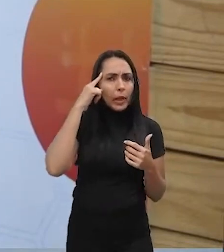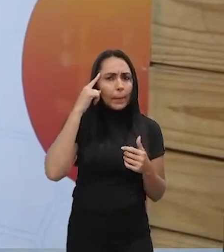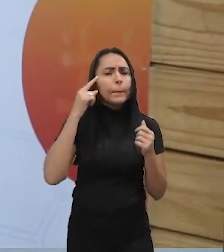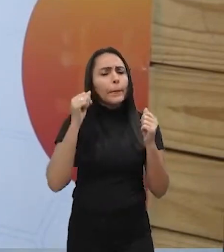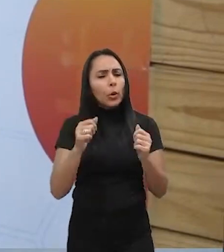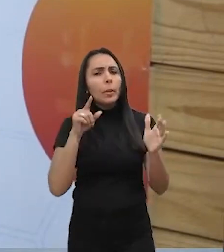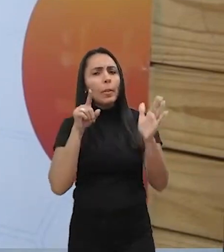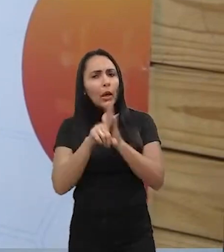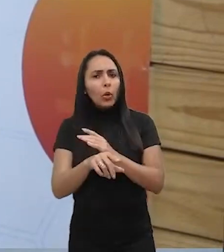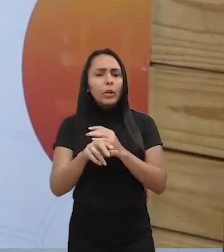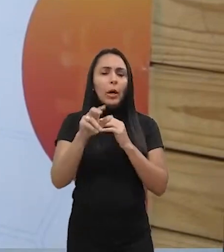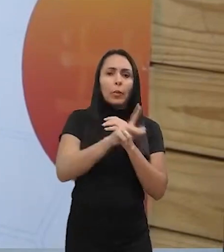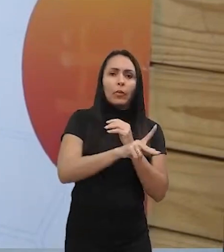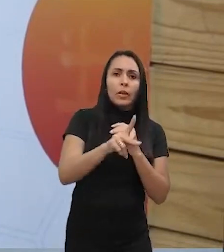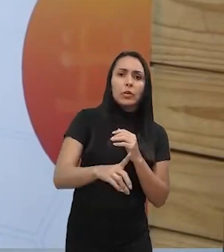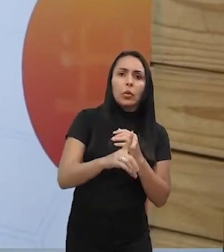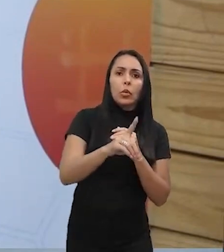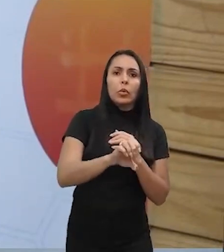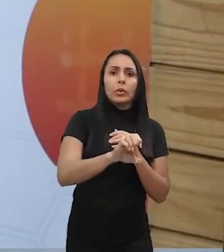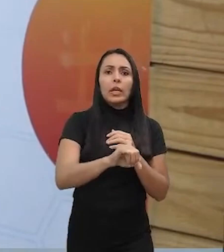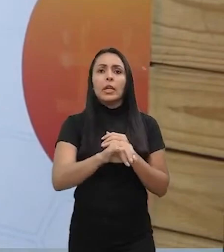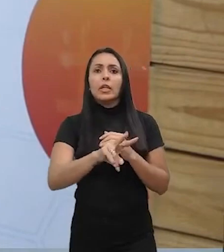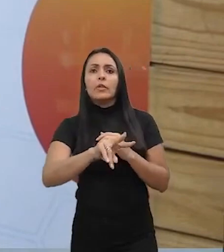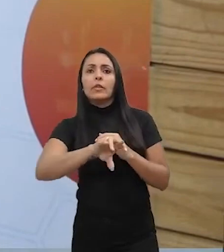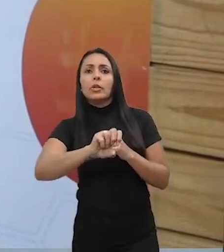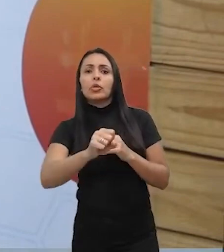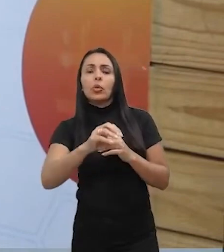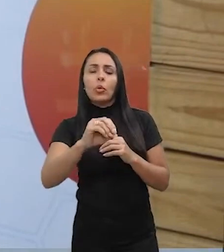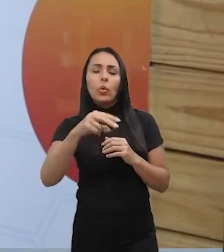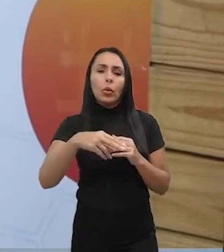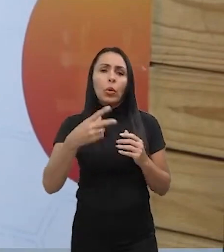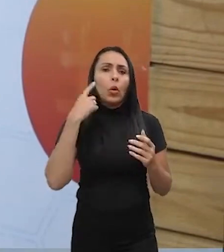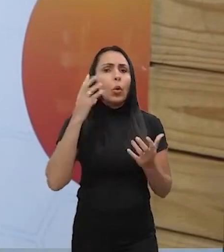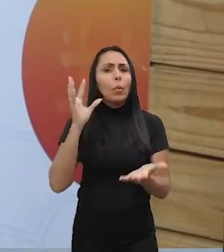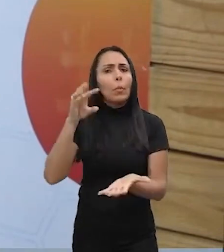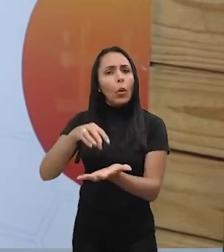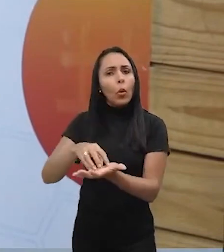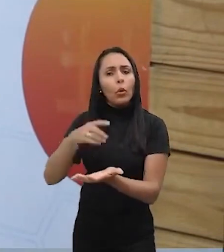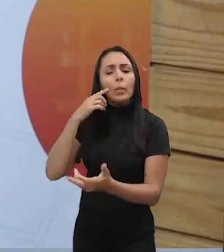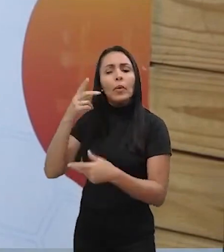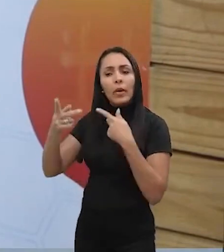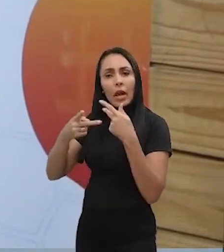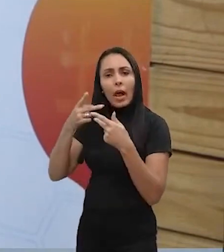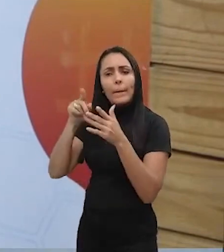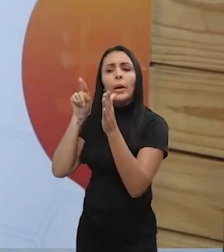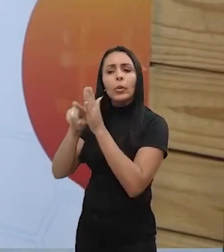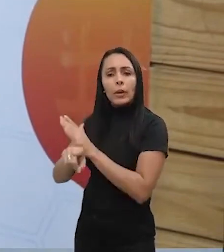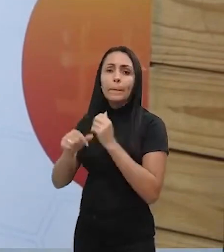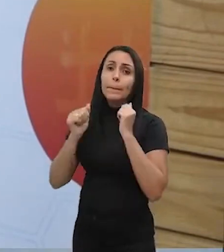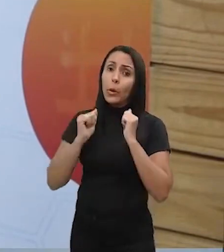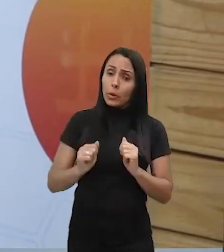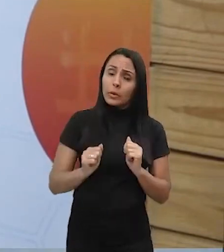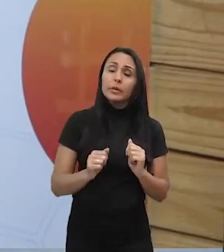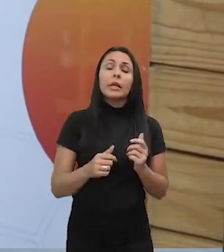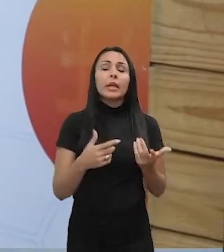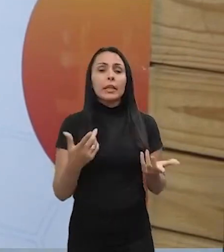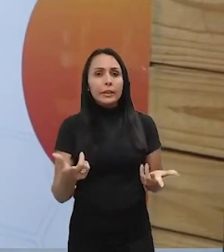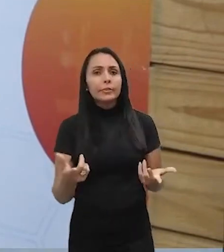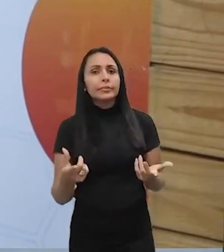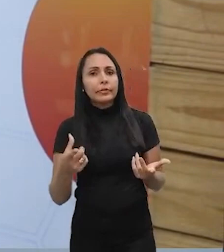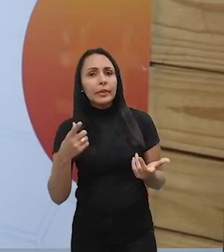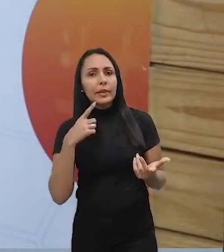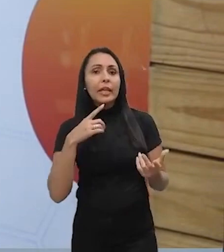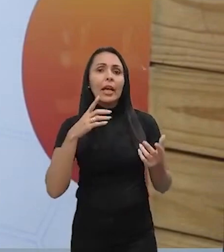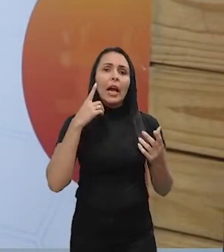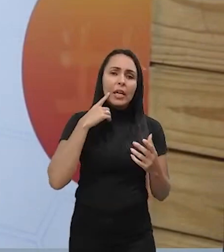contato com o professor Davidson Ricardo, ou entrar em contato com o polo, falar com o seu tutor ou coordenador de polo. Eles vão ter todas